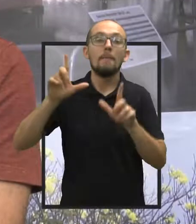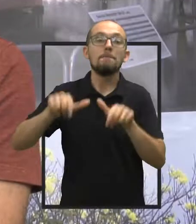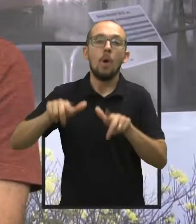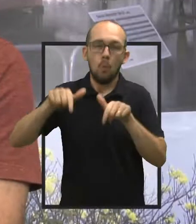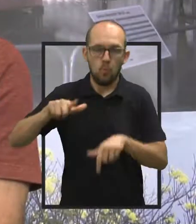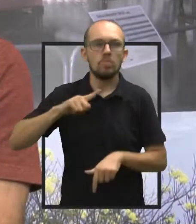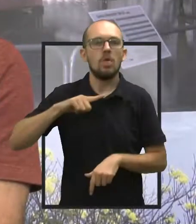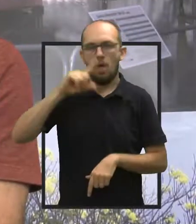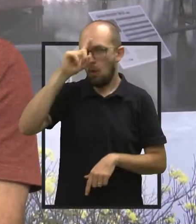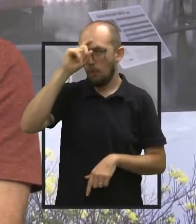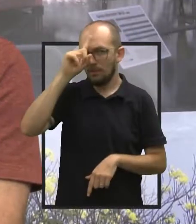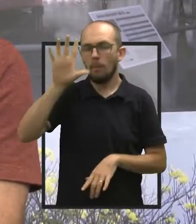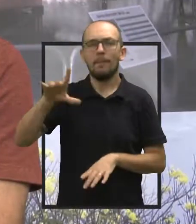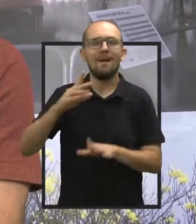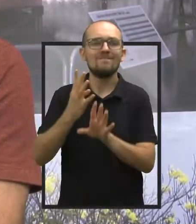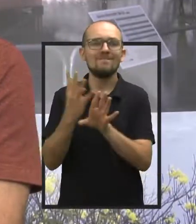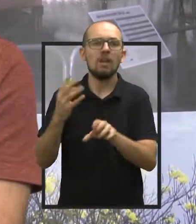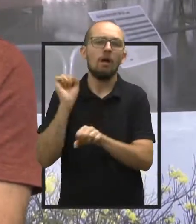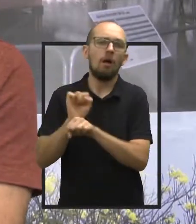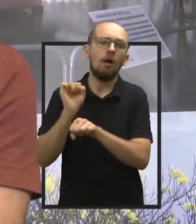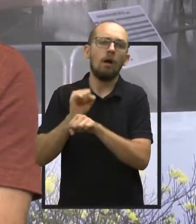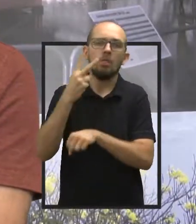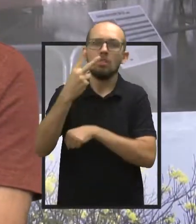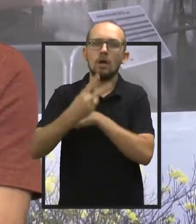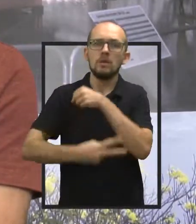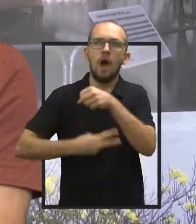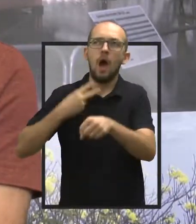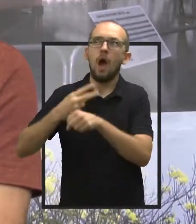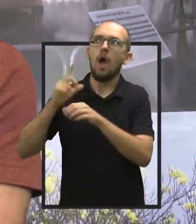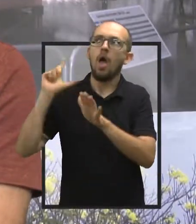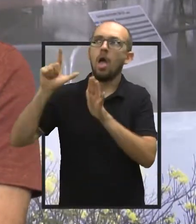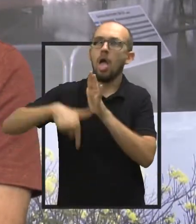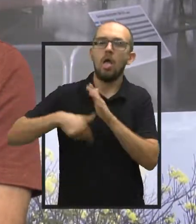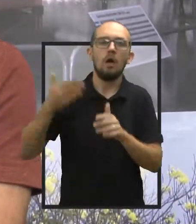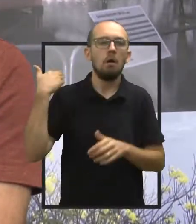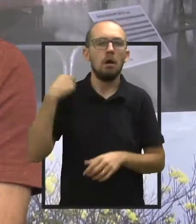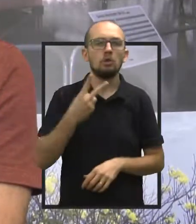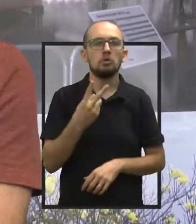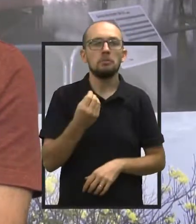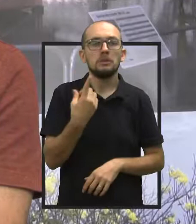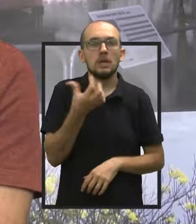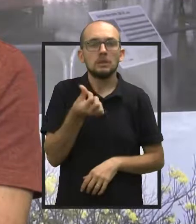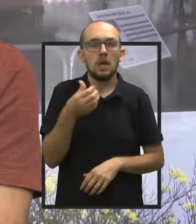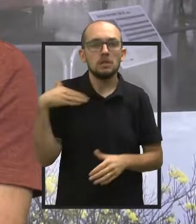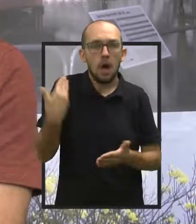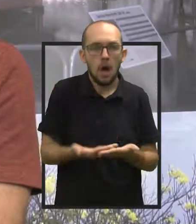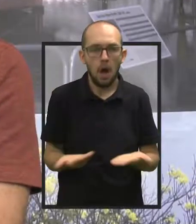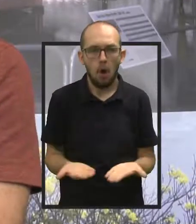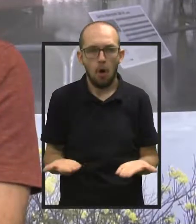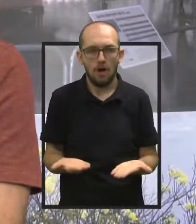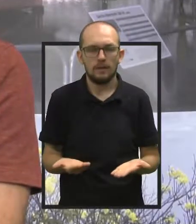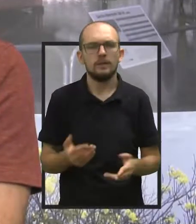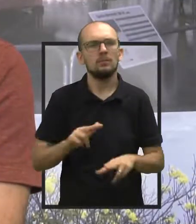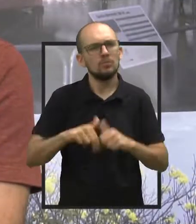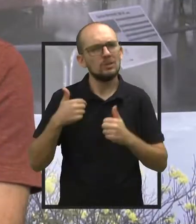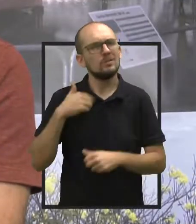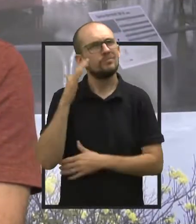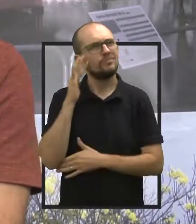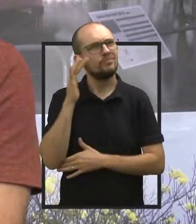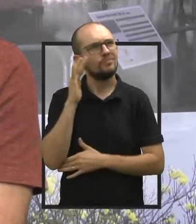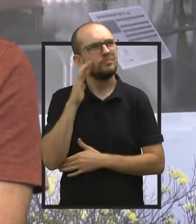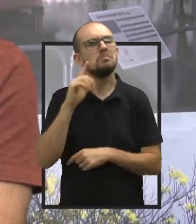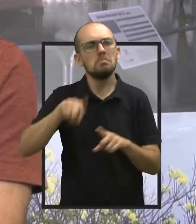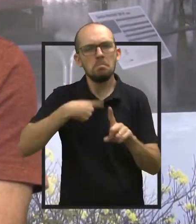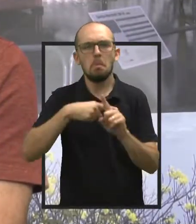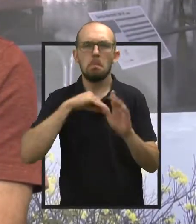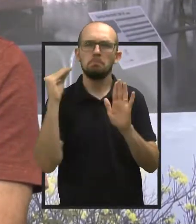pessoas na fila desde 2016, e pensando nessas pessoas que estão na fila, que a gente fez essa solicitação de 300 mil